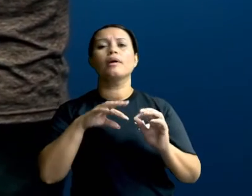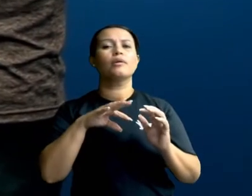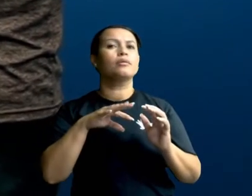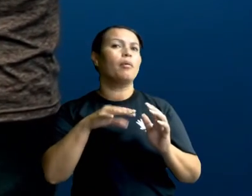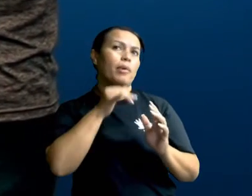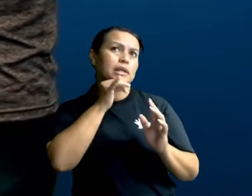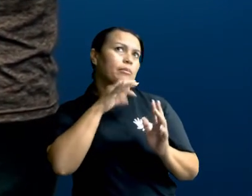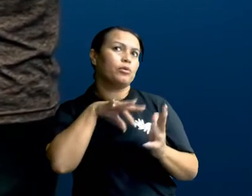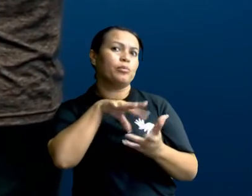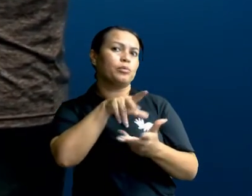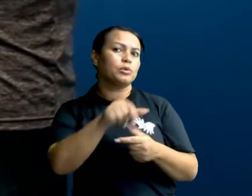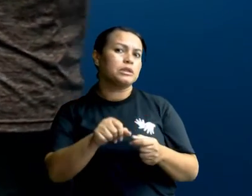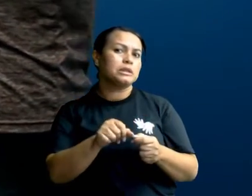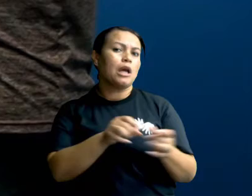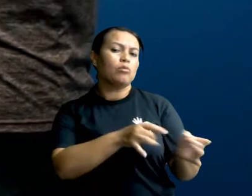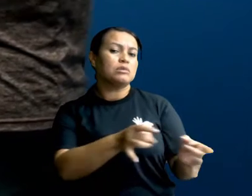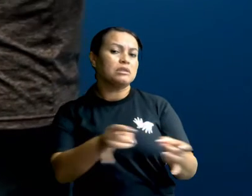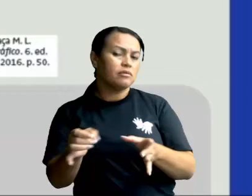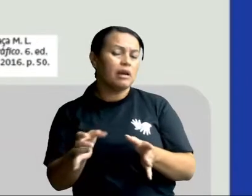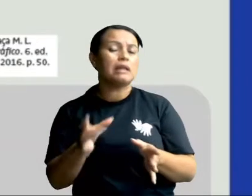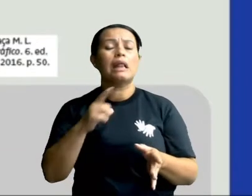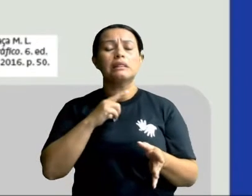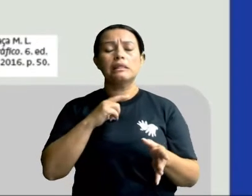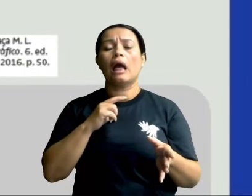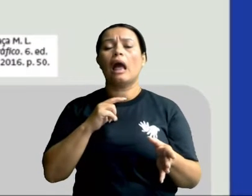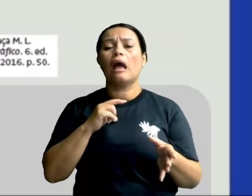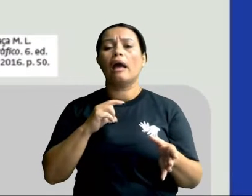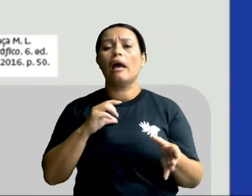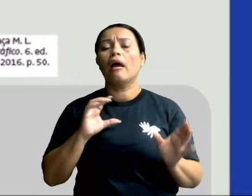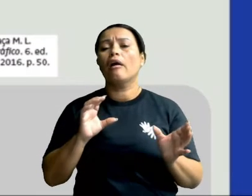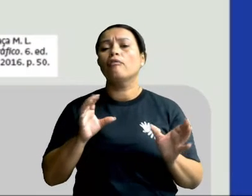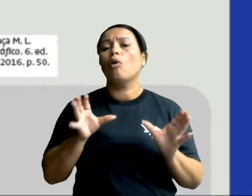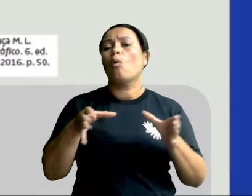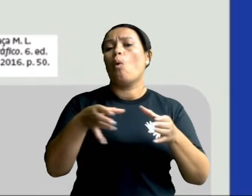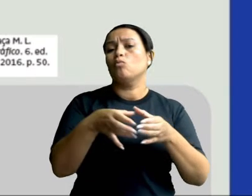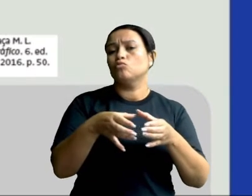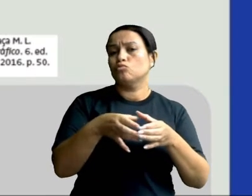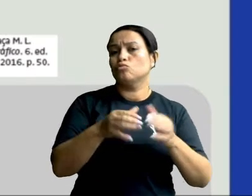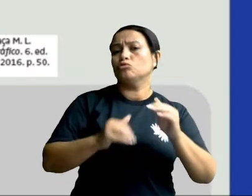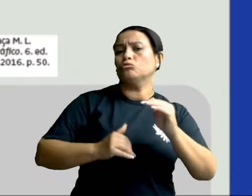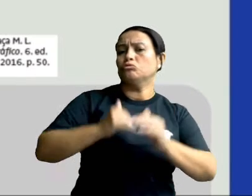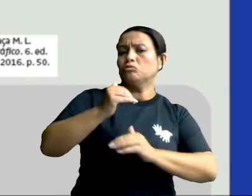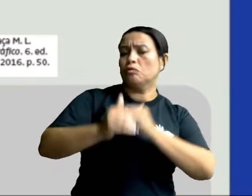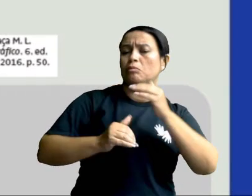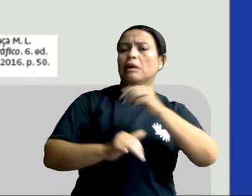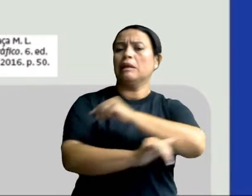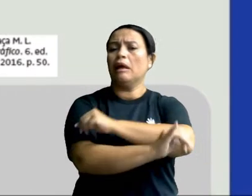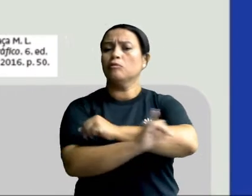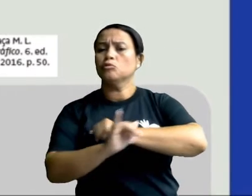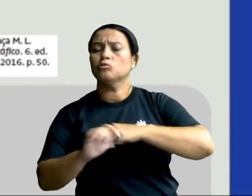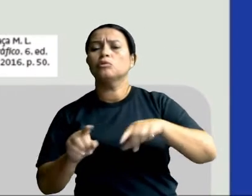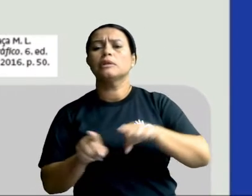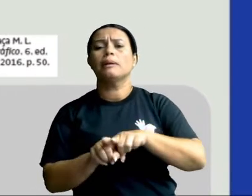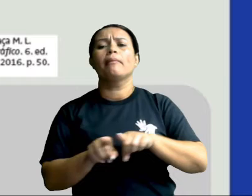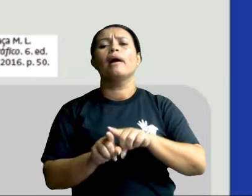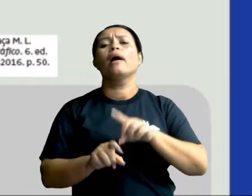mundial, certo? Então, foi um conjunto de investimentos, um conjunto de desenvolvimento da infraestrutura, Aí você tinha